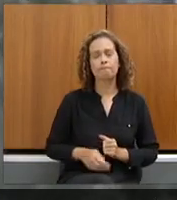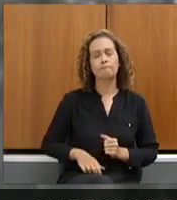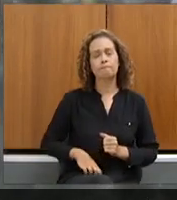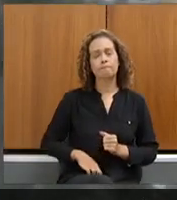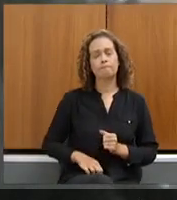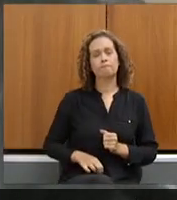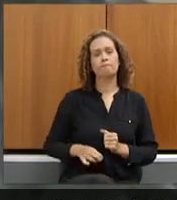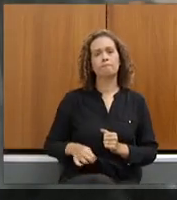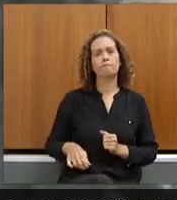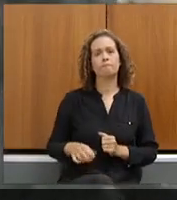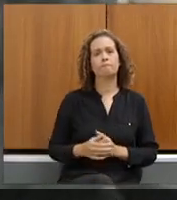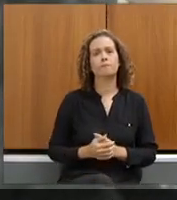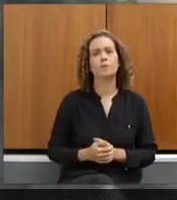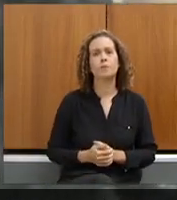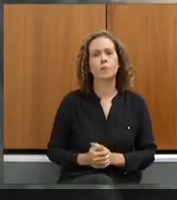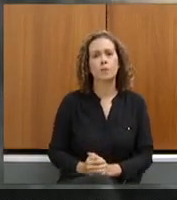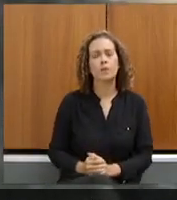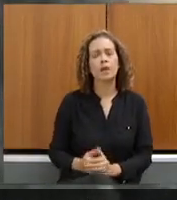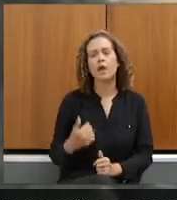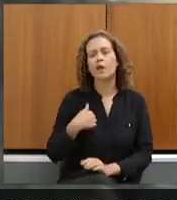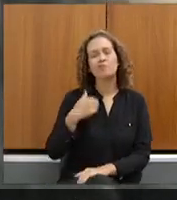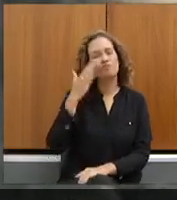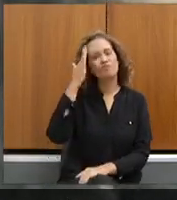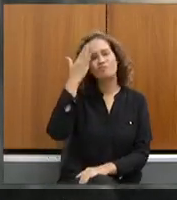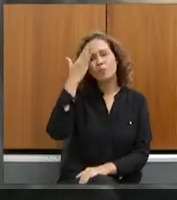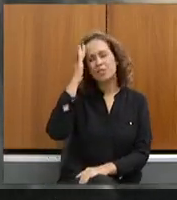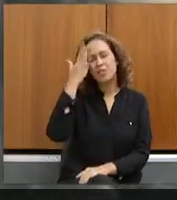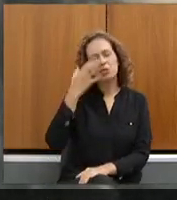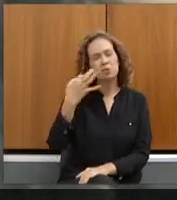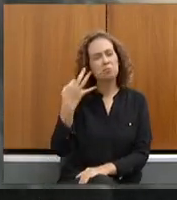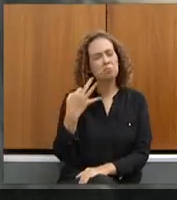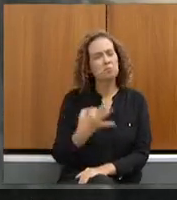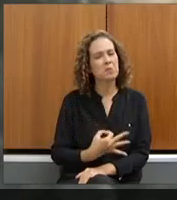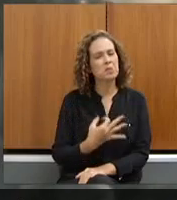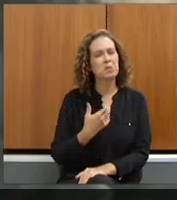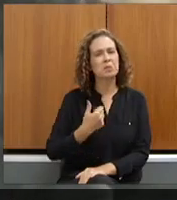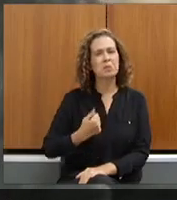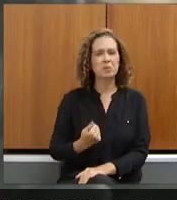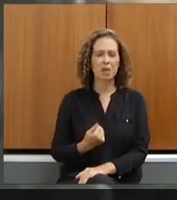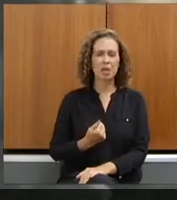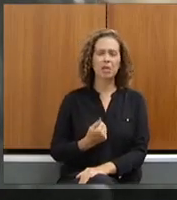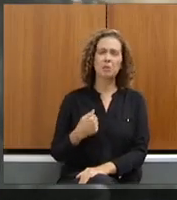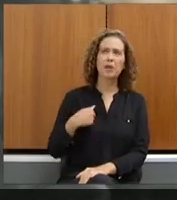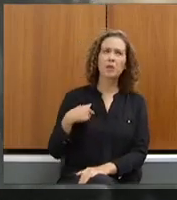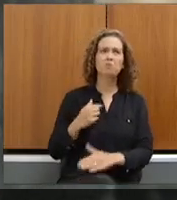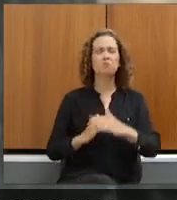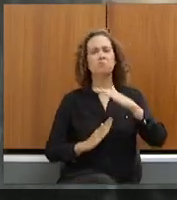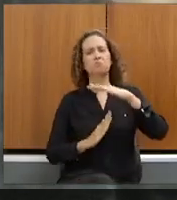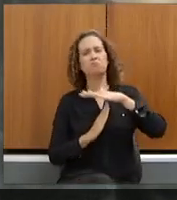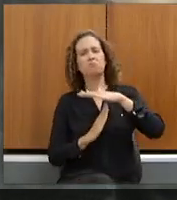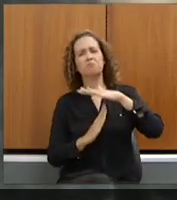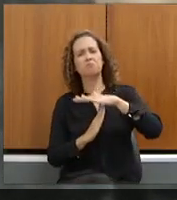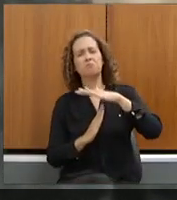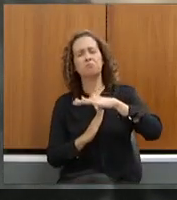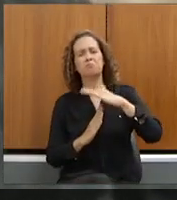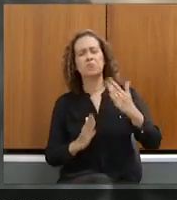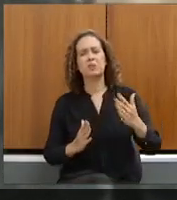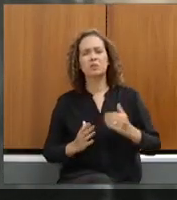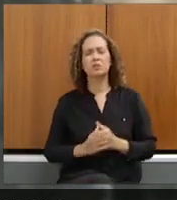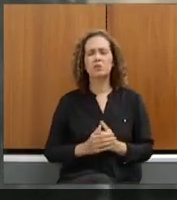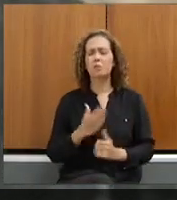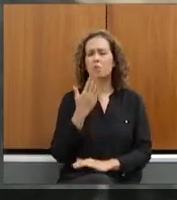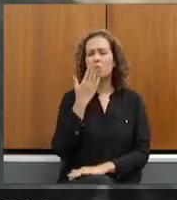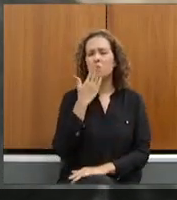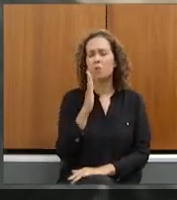e eu ainda não consegui compreender dentro da minha das minhas limitações Qual é o critério